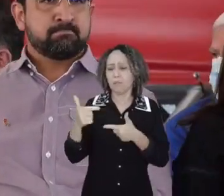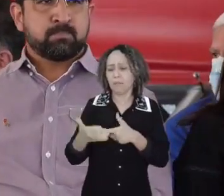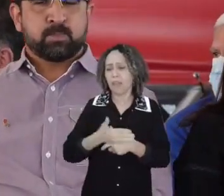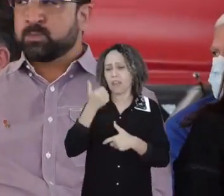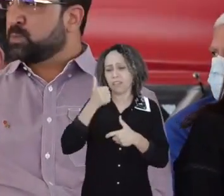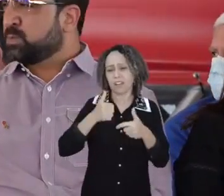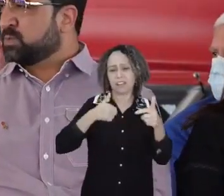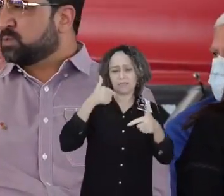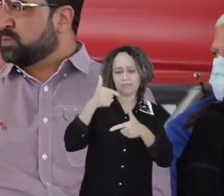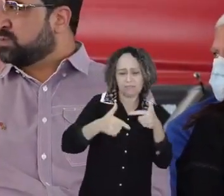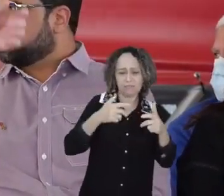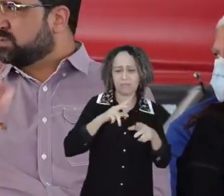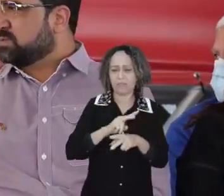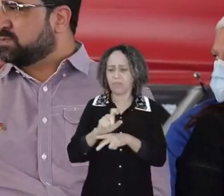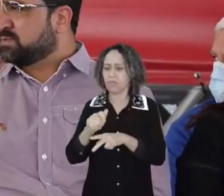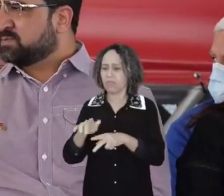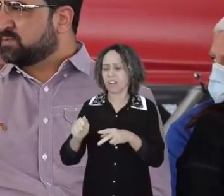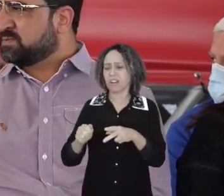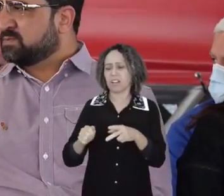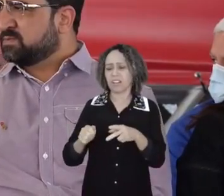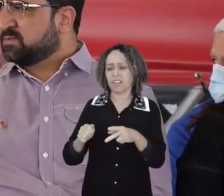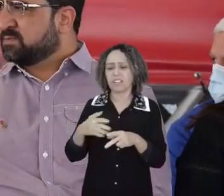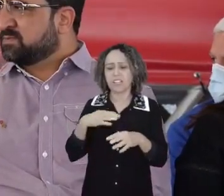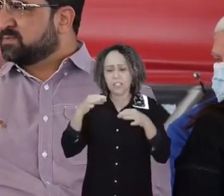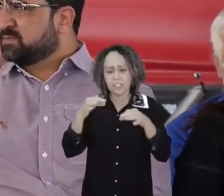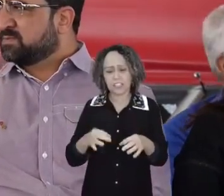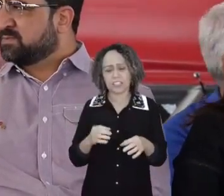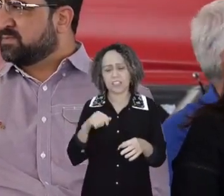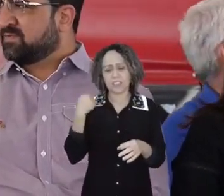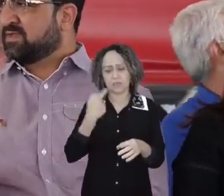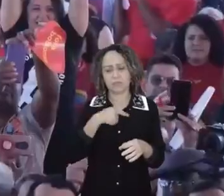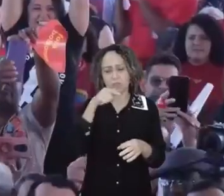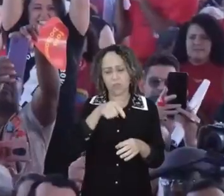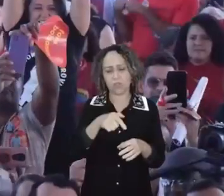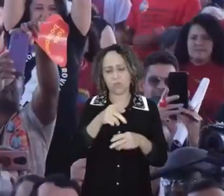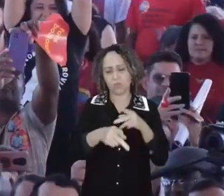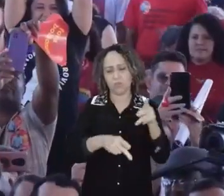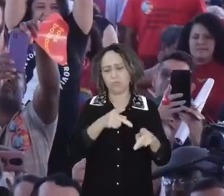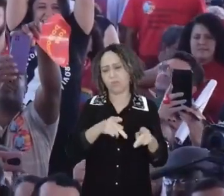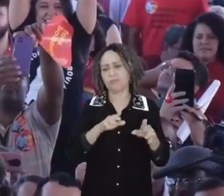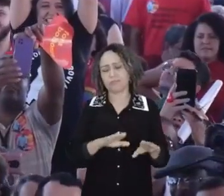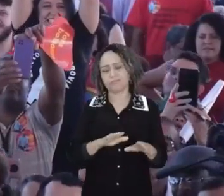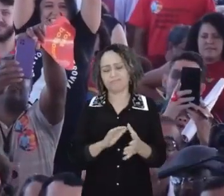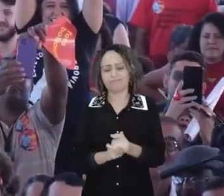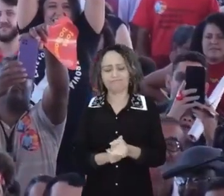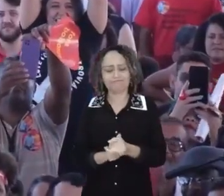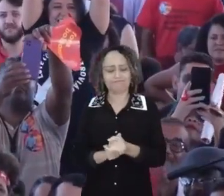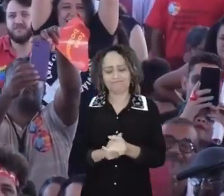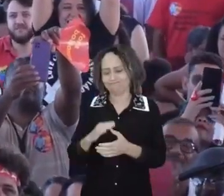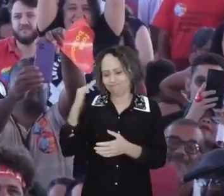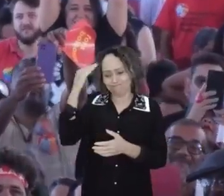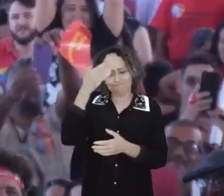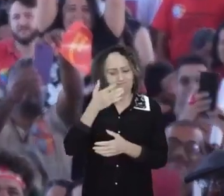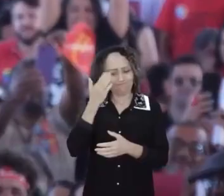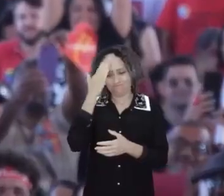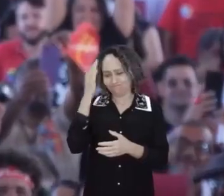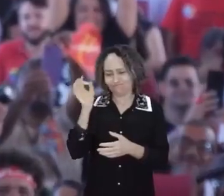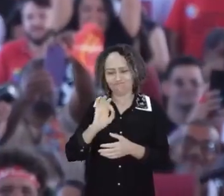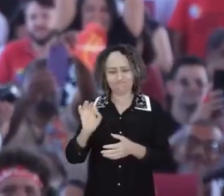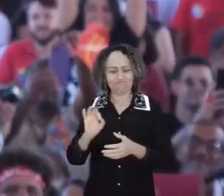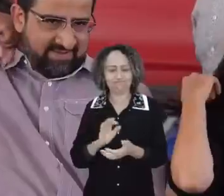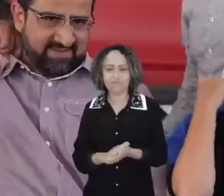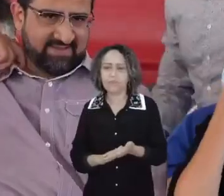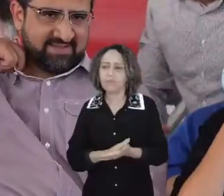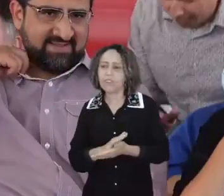Então, aqui, nesse grande movimento que nós iniciamos, estão aqueles que têm ligação com a história